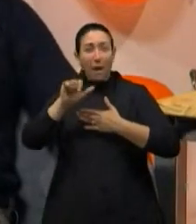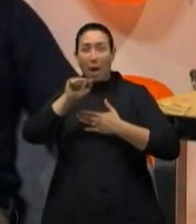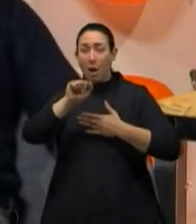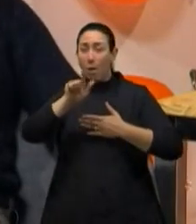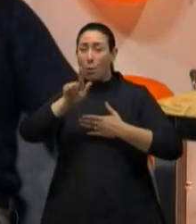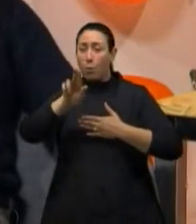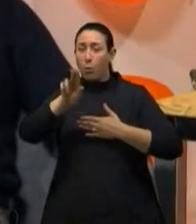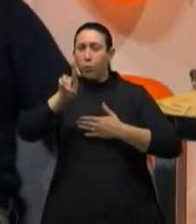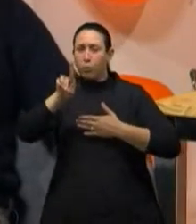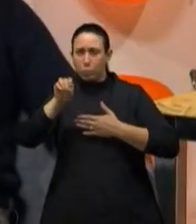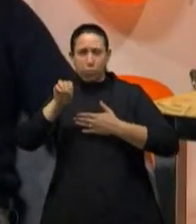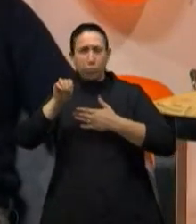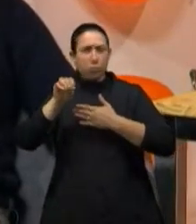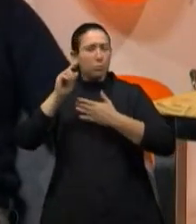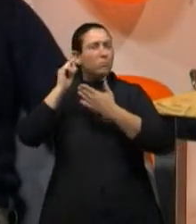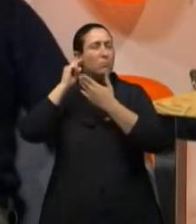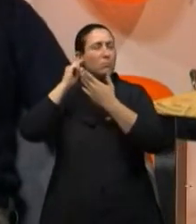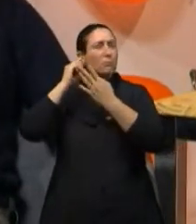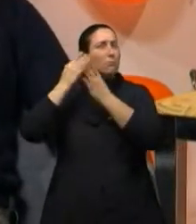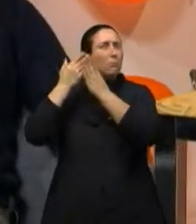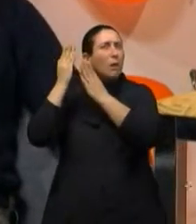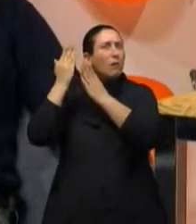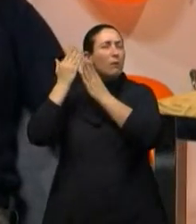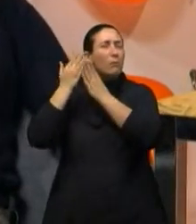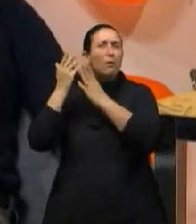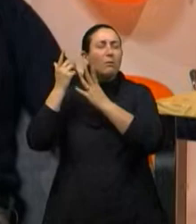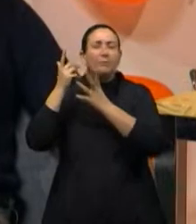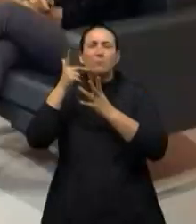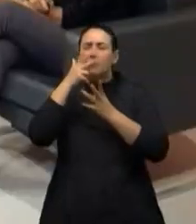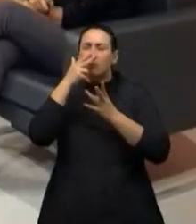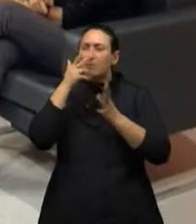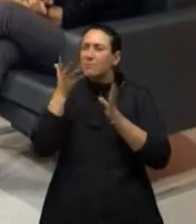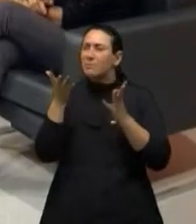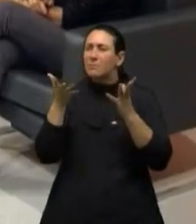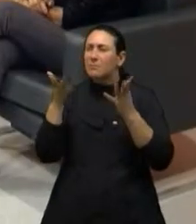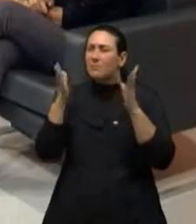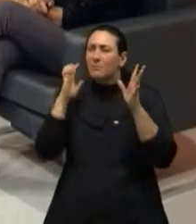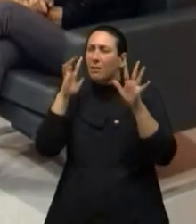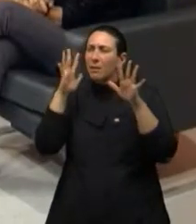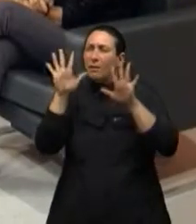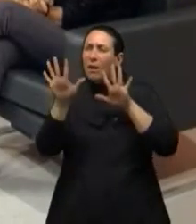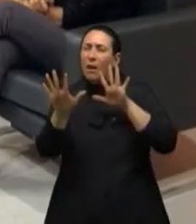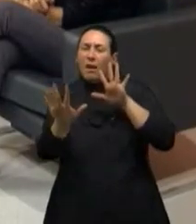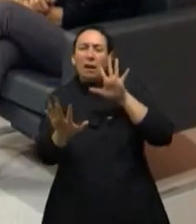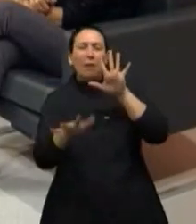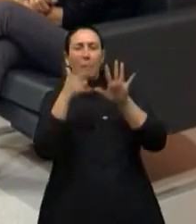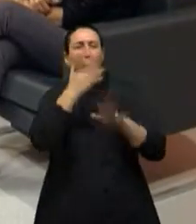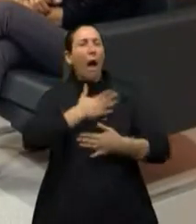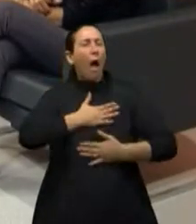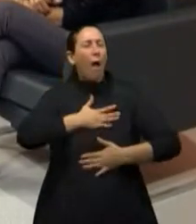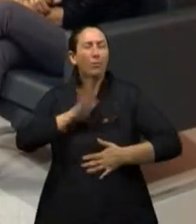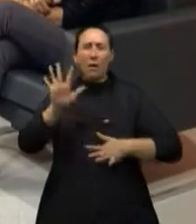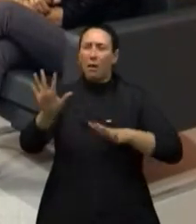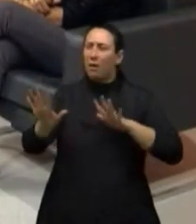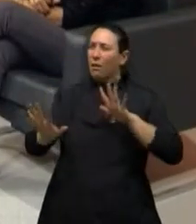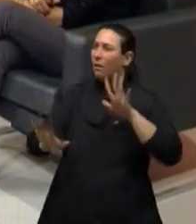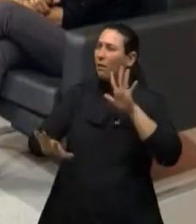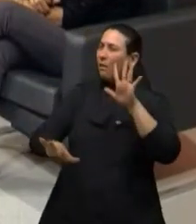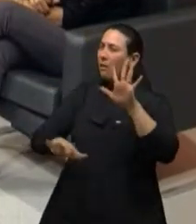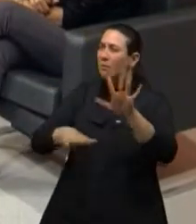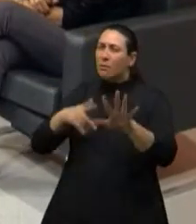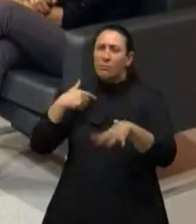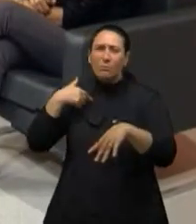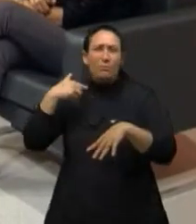perdendo aquela representação é como se tudo começasse a ficar mais lento então tem uma parte que tá